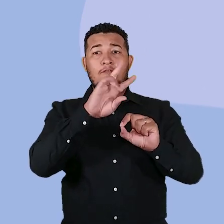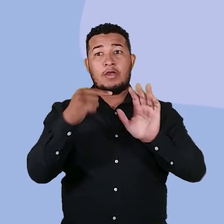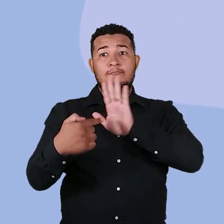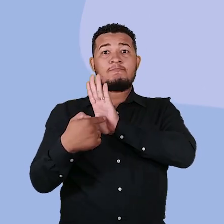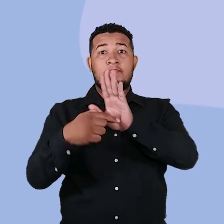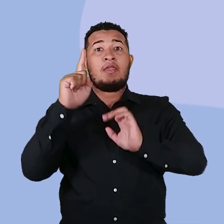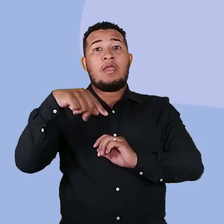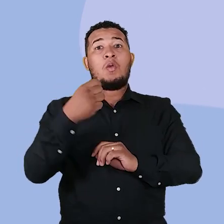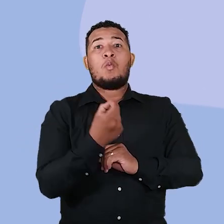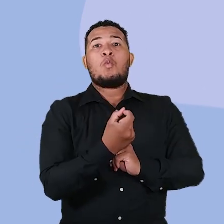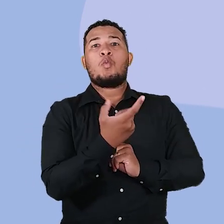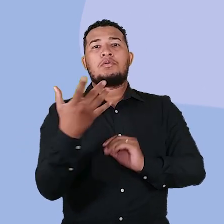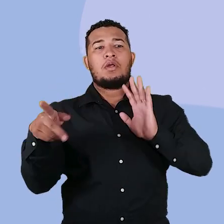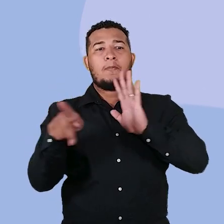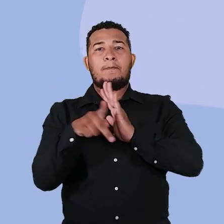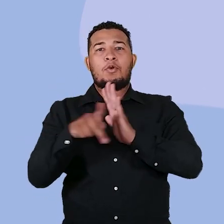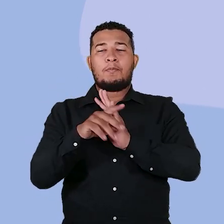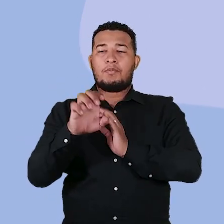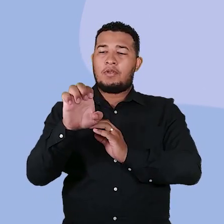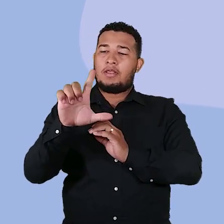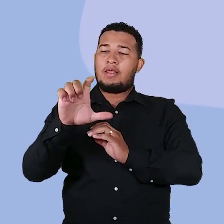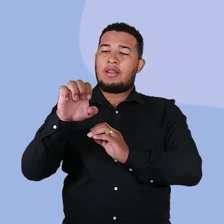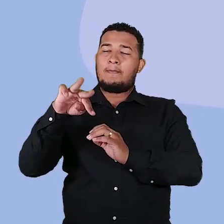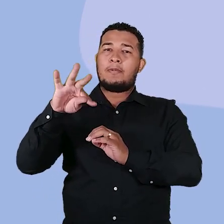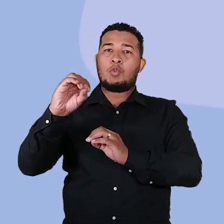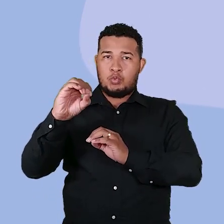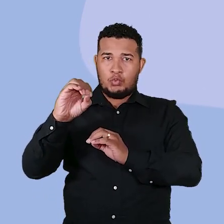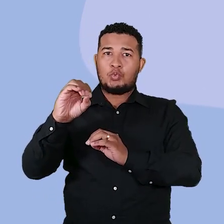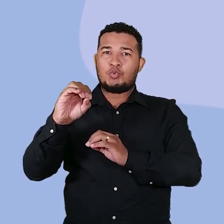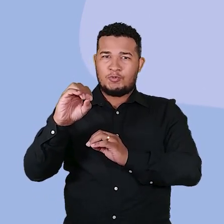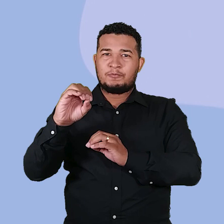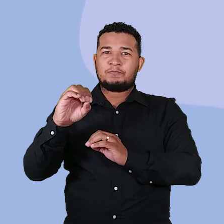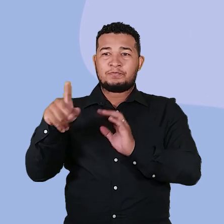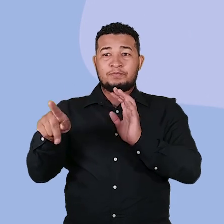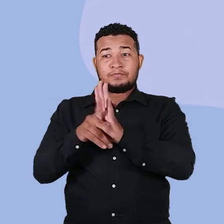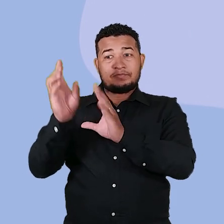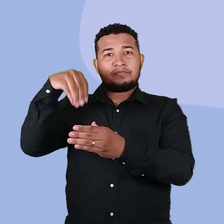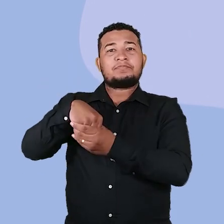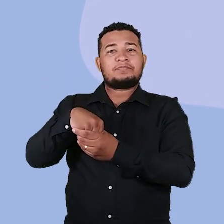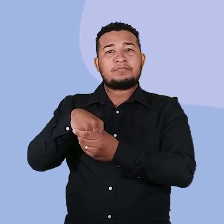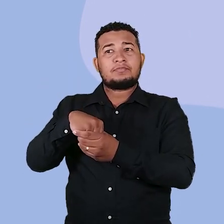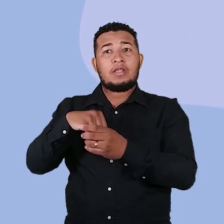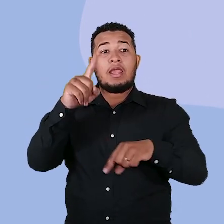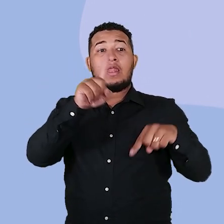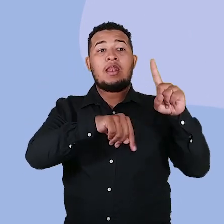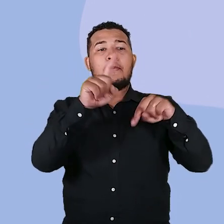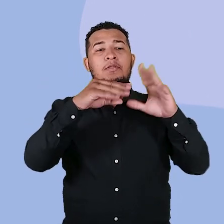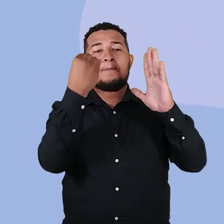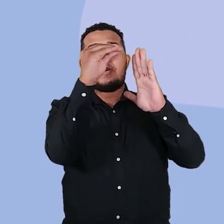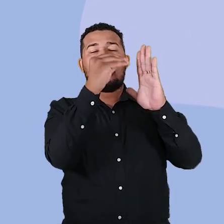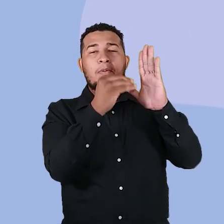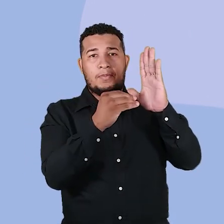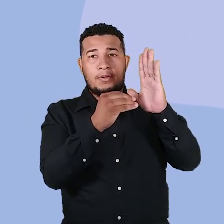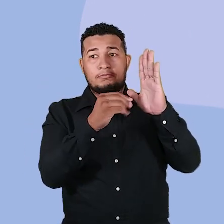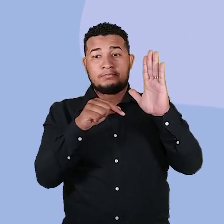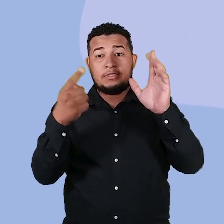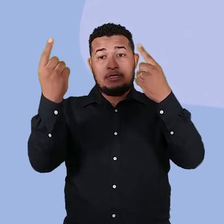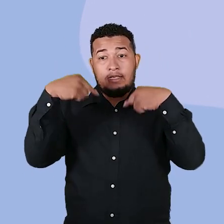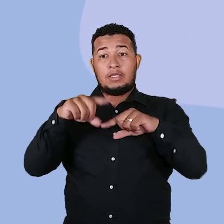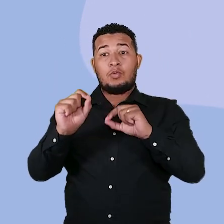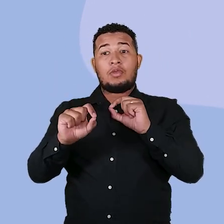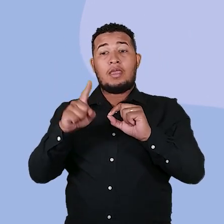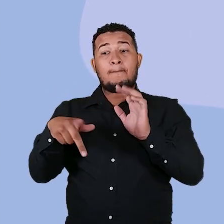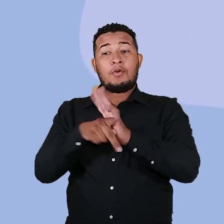tá aqui em cima você vai dizer que a quantidade de elementos do evento o que está aqui embaixo você vai dizer que a